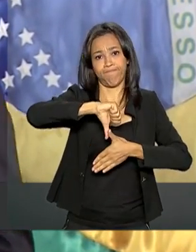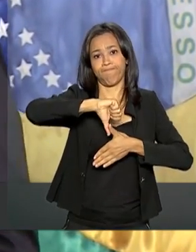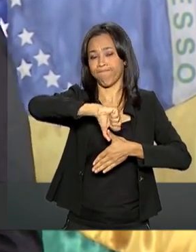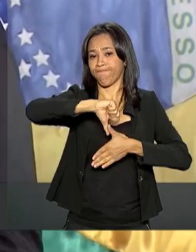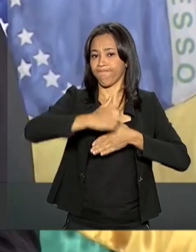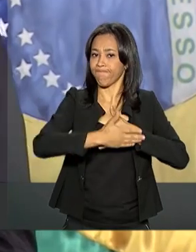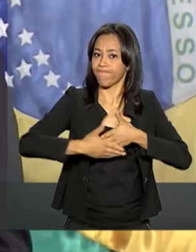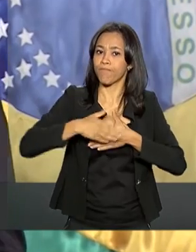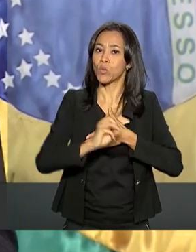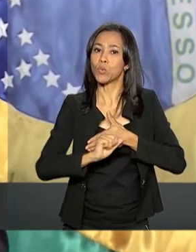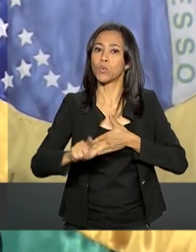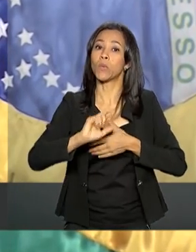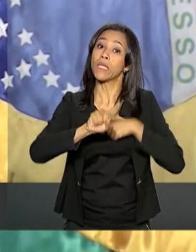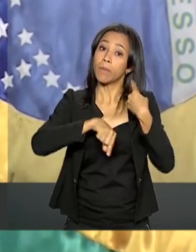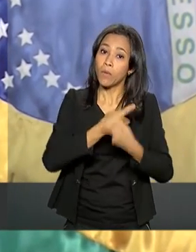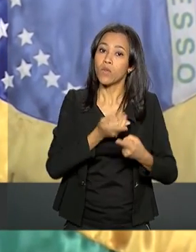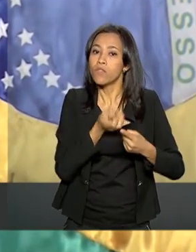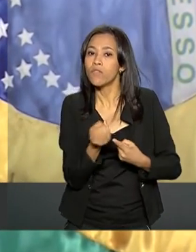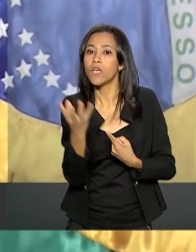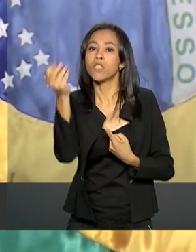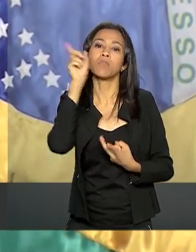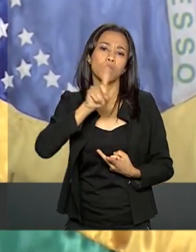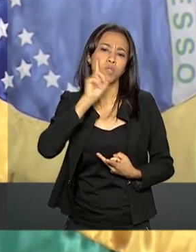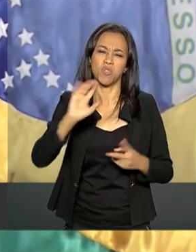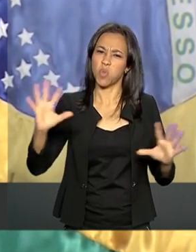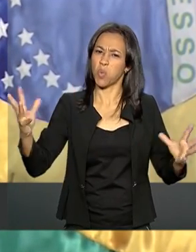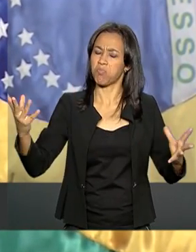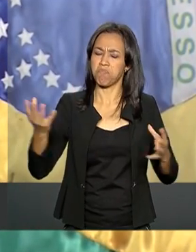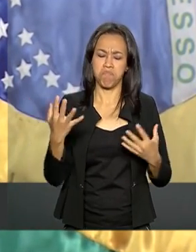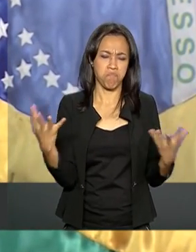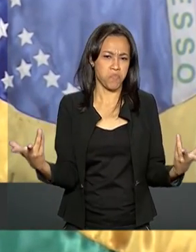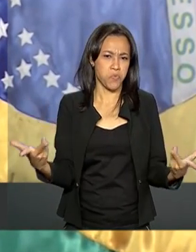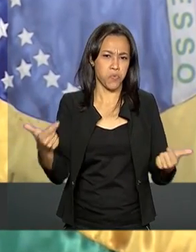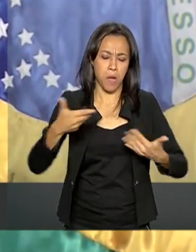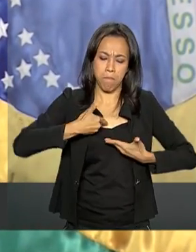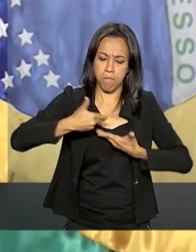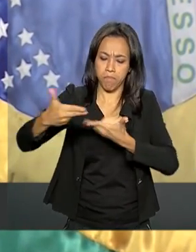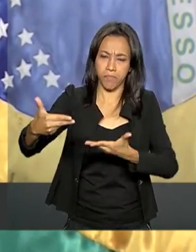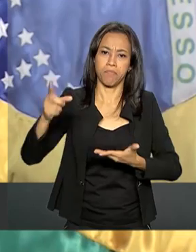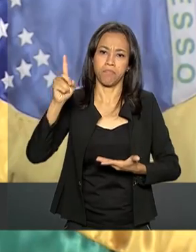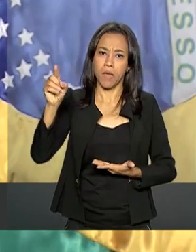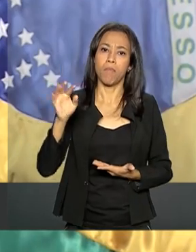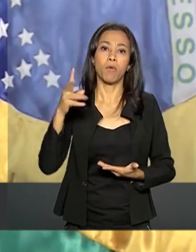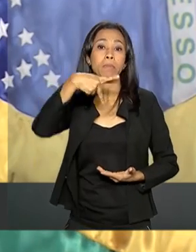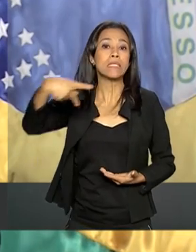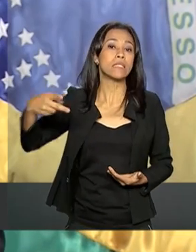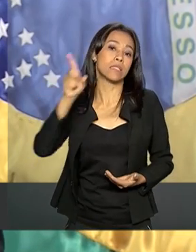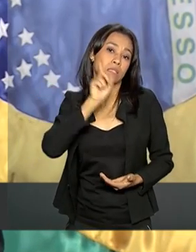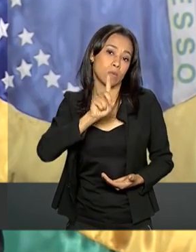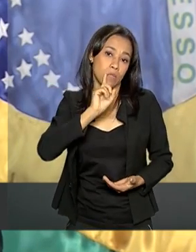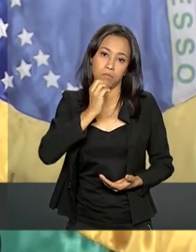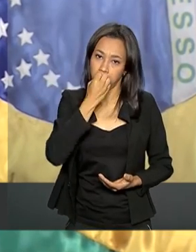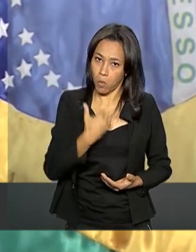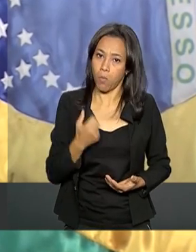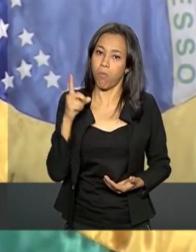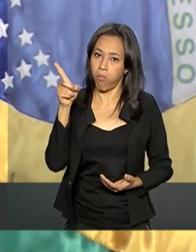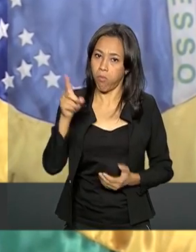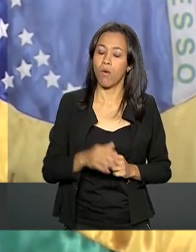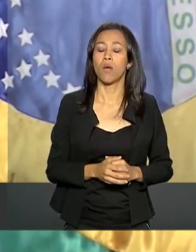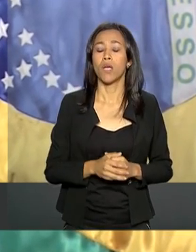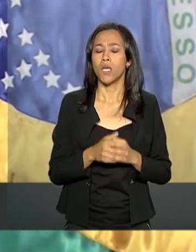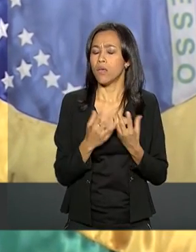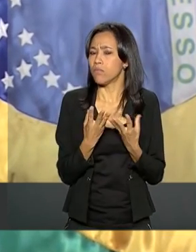Depois tivemos os Estados Unidos, uma recepção excepcional por parte do senhor presidente Donald Trump. E muita